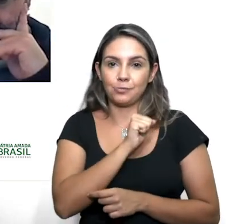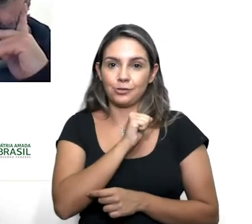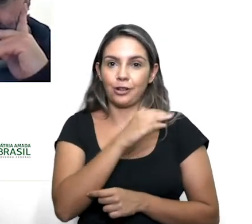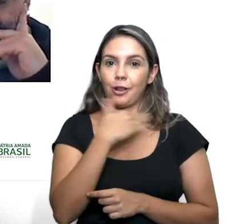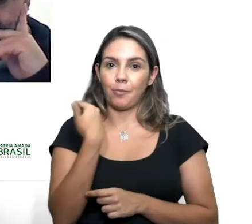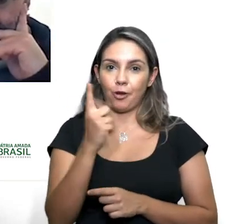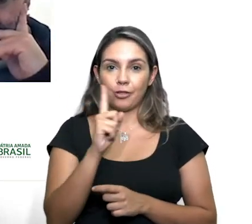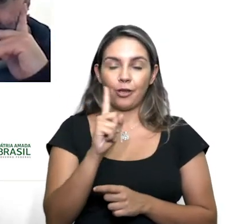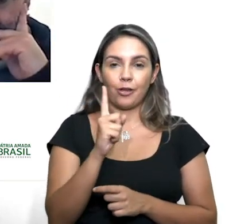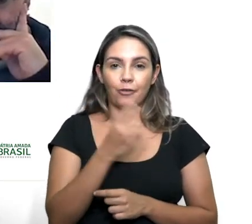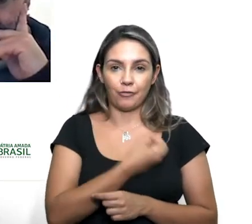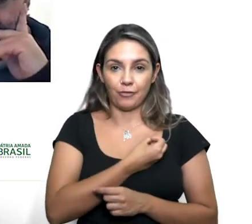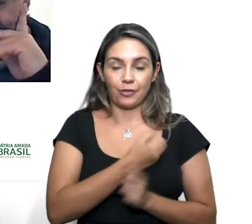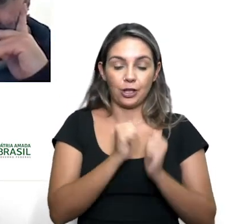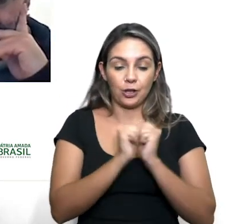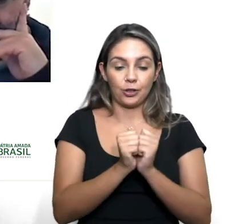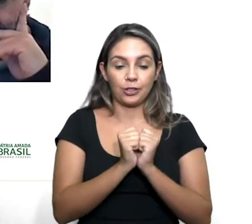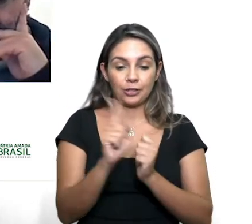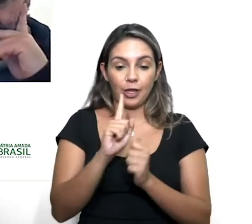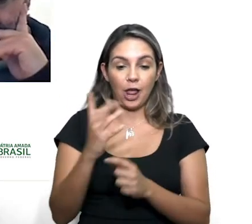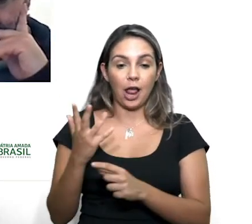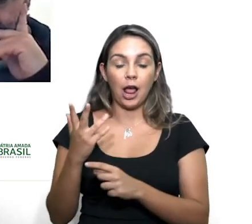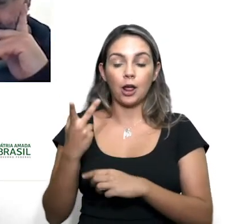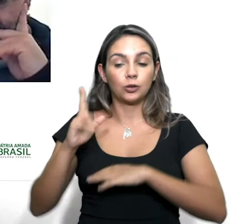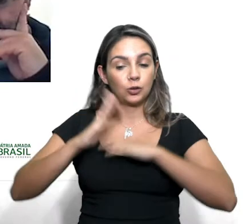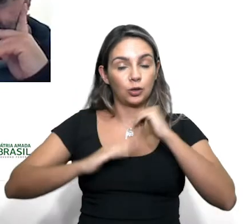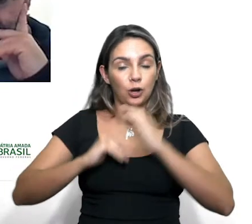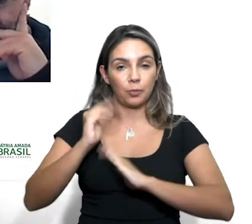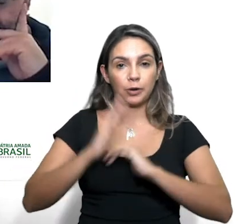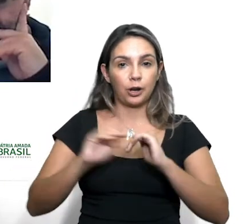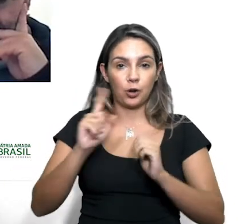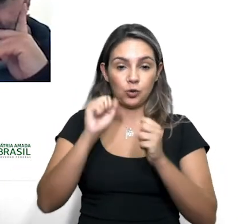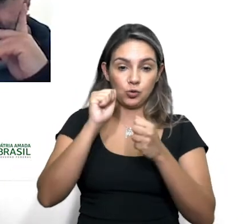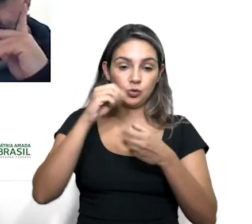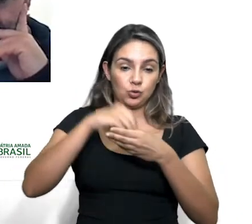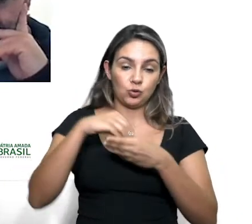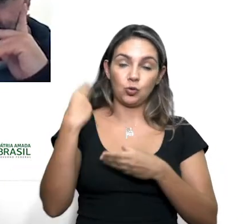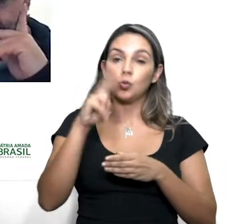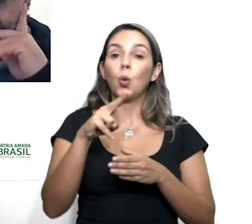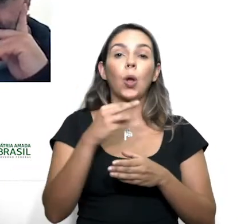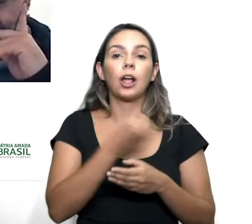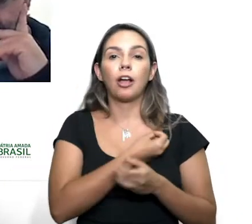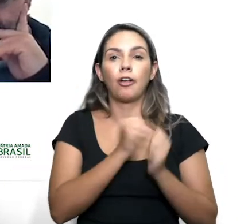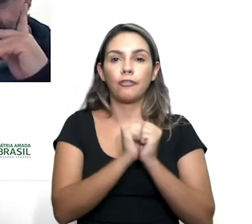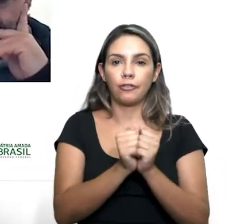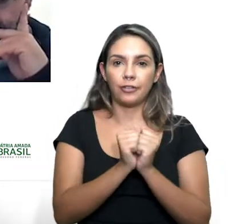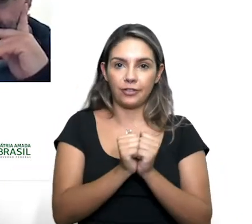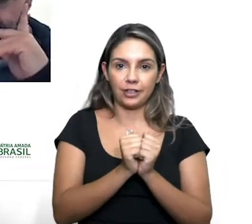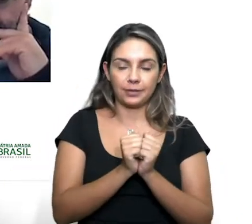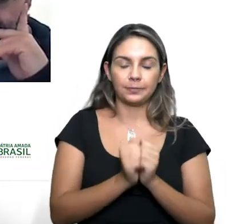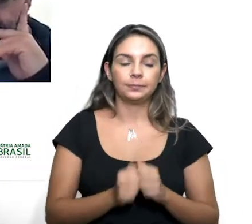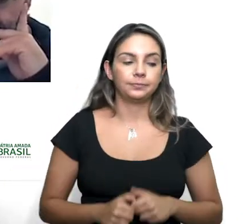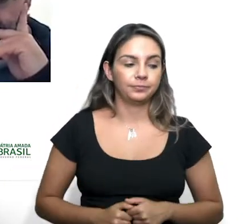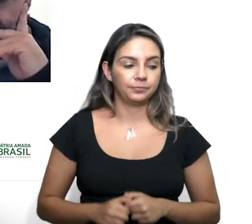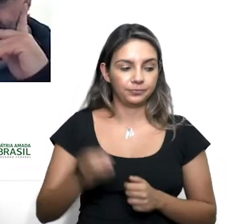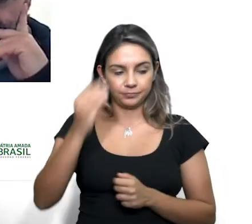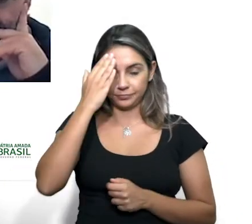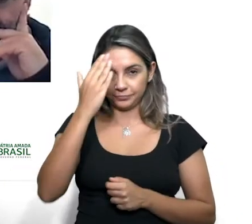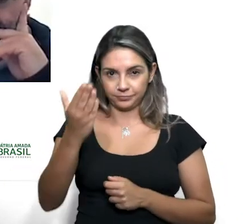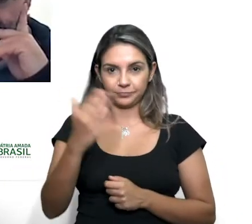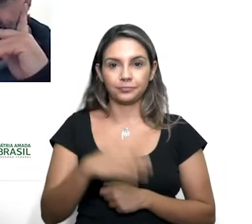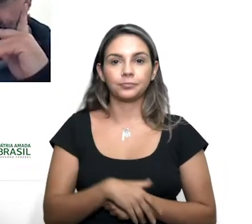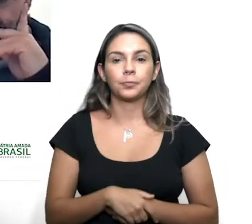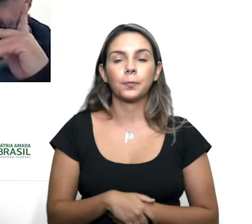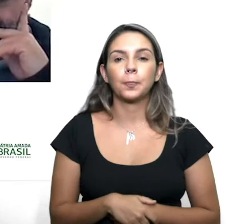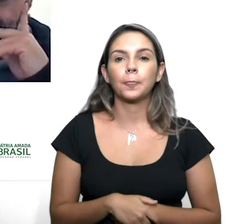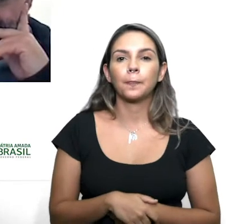não convivem harmoniosamente nem na obra freudiana, nem em nós. Nunca conviveram. Marília Romero Campos. Muito obrigado pela